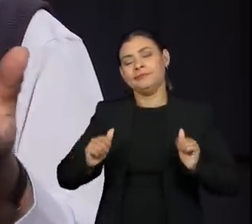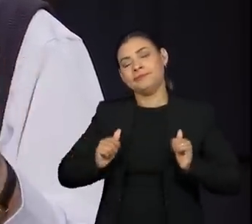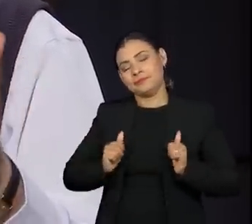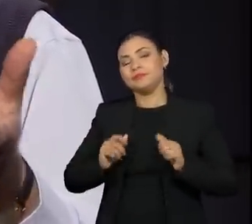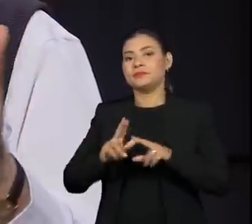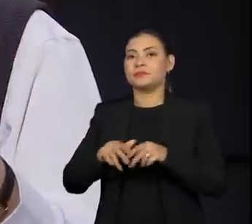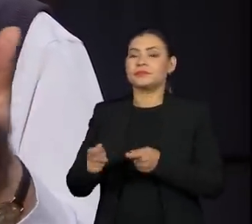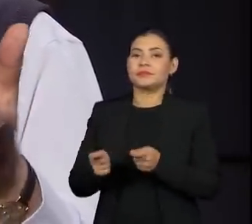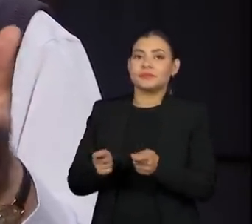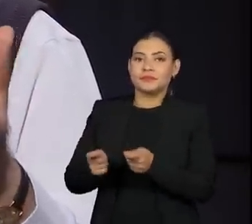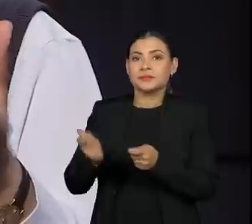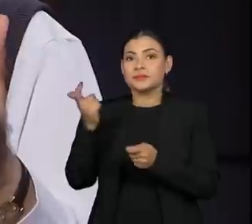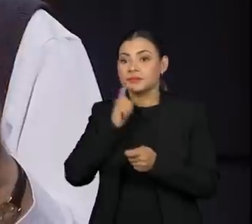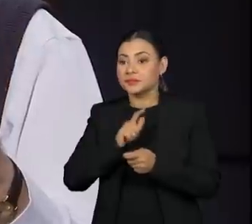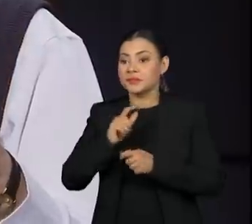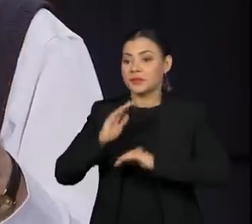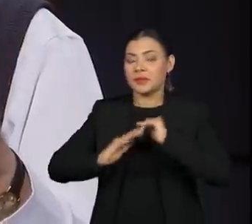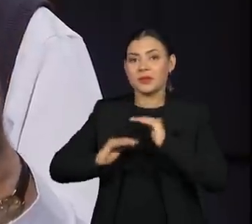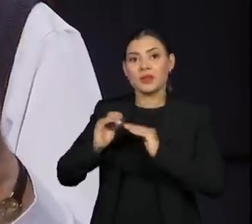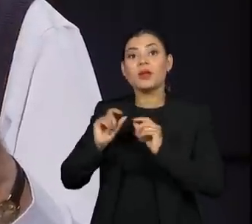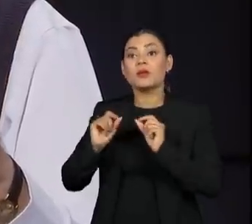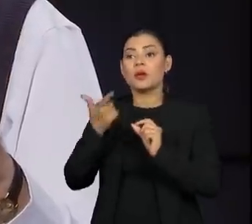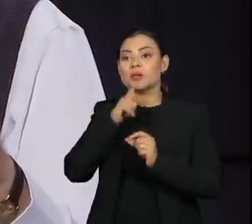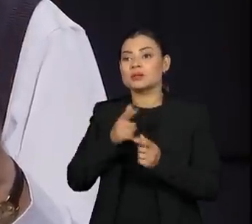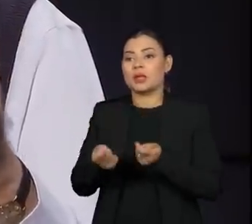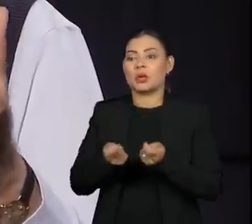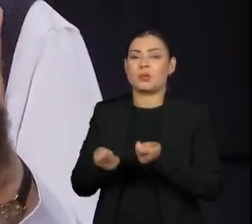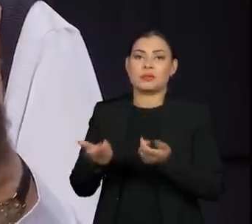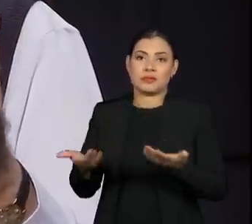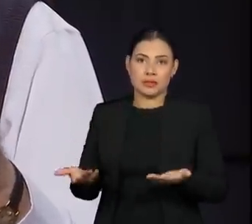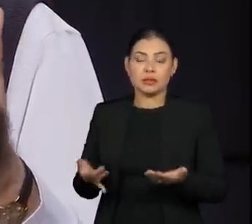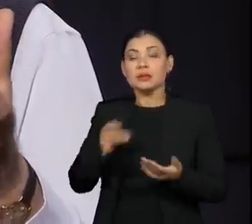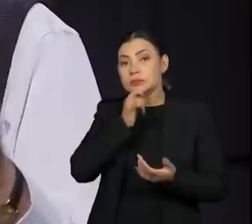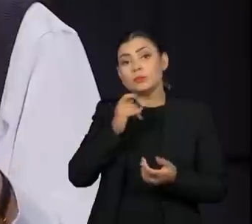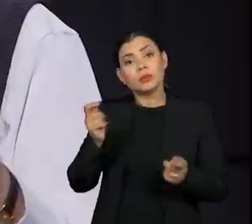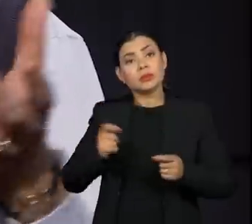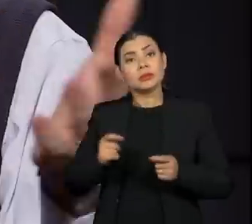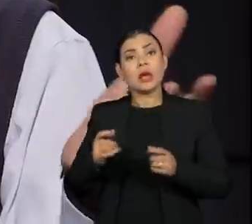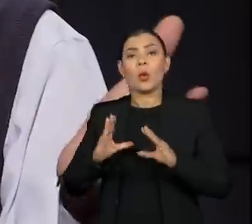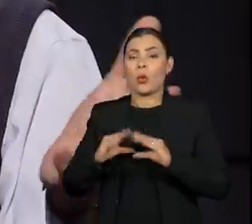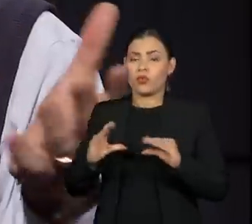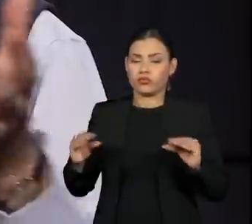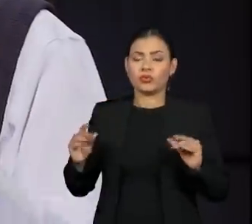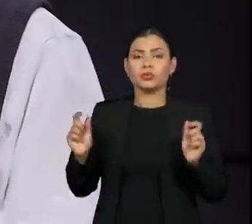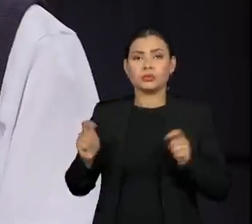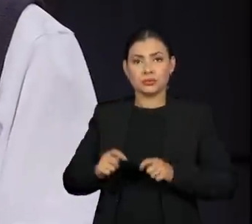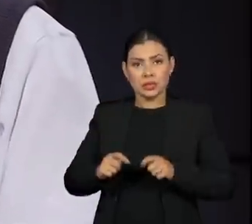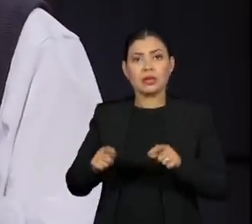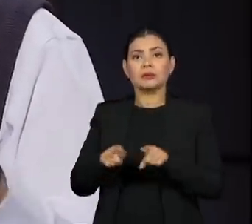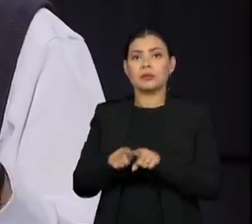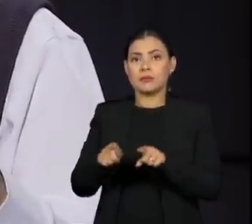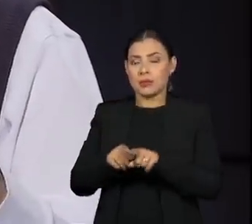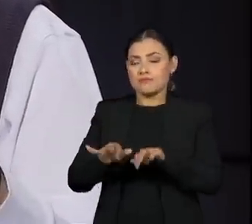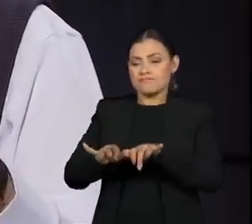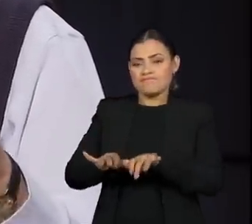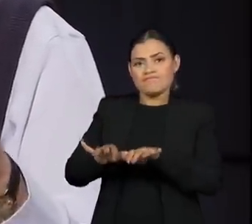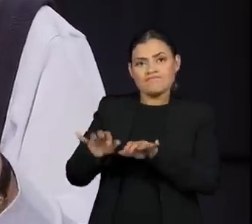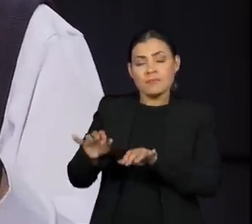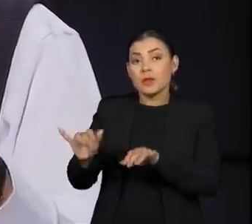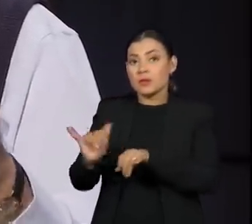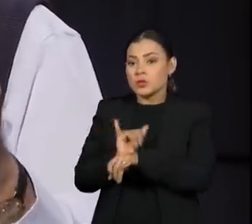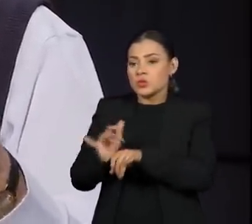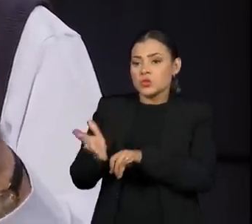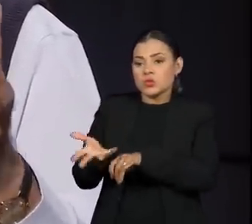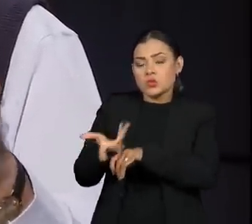economicamente para quem está operando isso aí então de novo acho que evidente você tem que usar o conforto que o navegador automático te dá mas